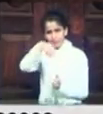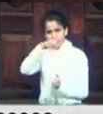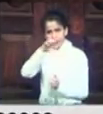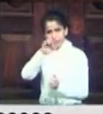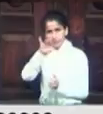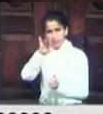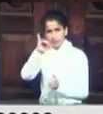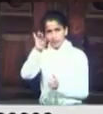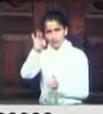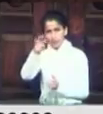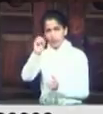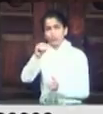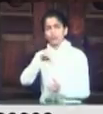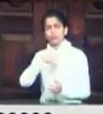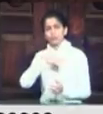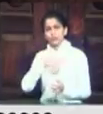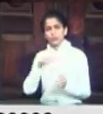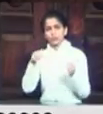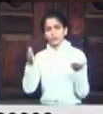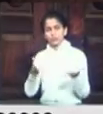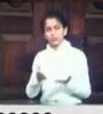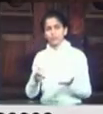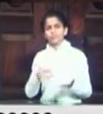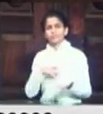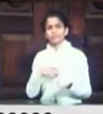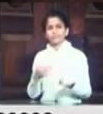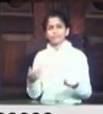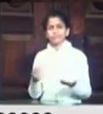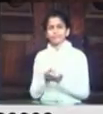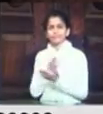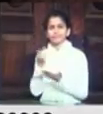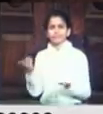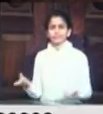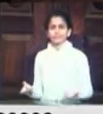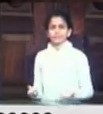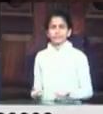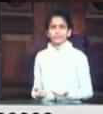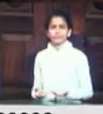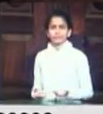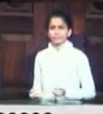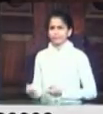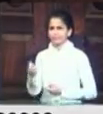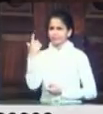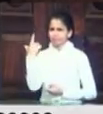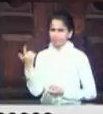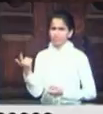nós tivemos hoje uma situação completamente esdrúxula.